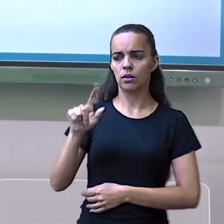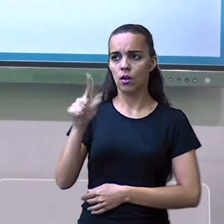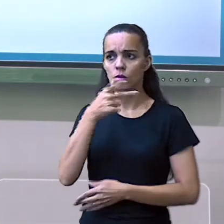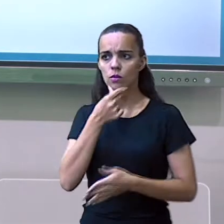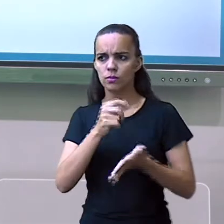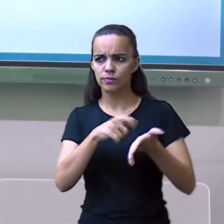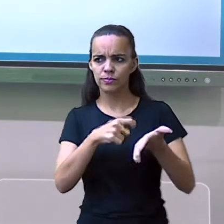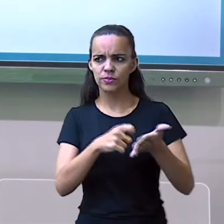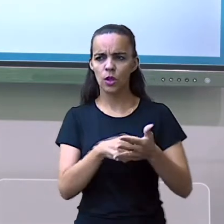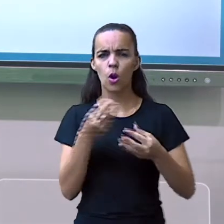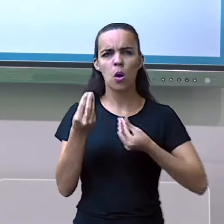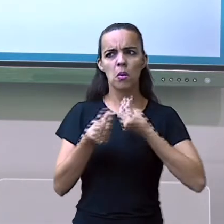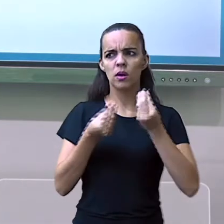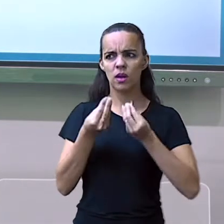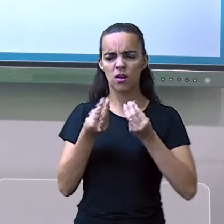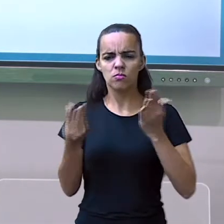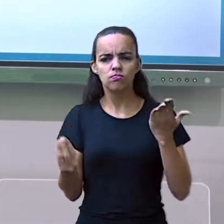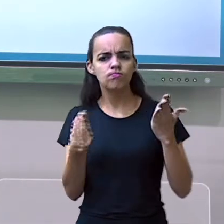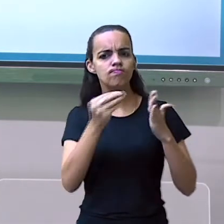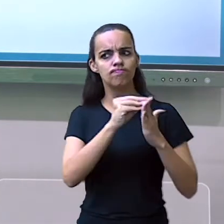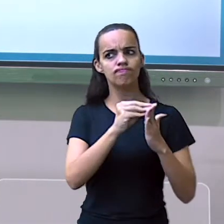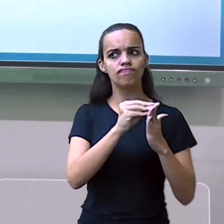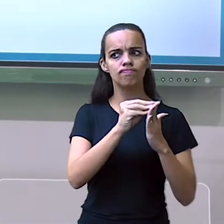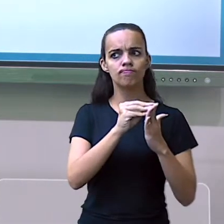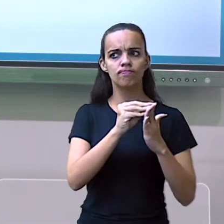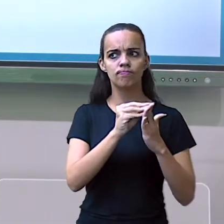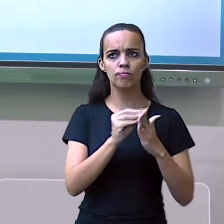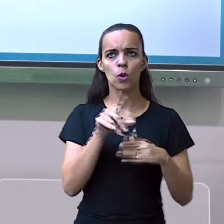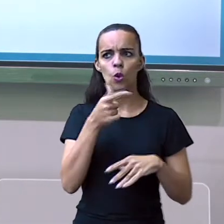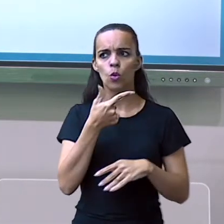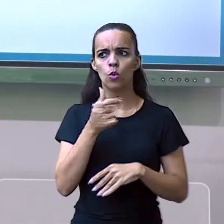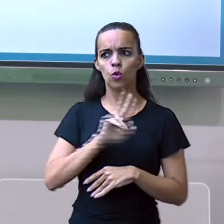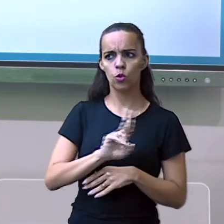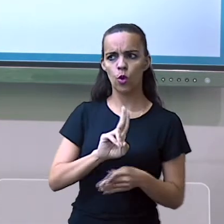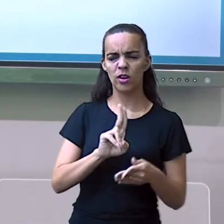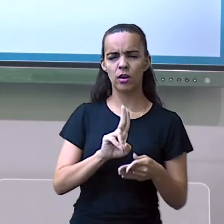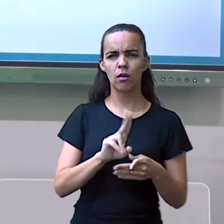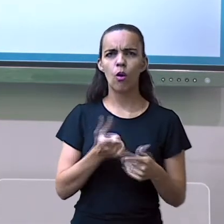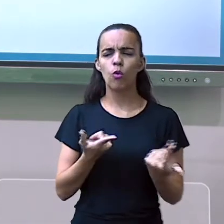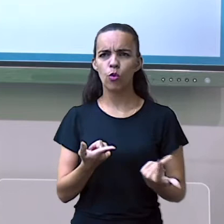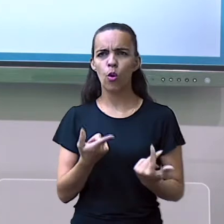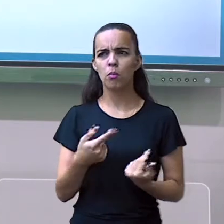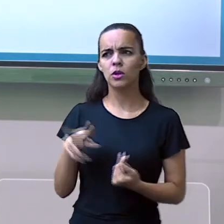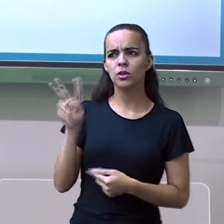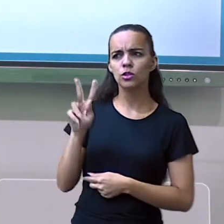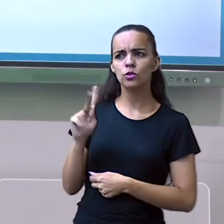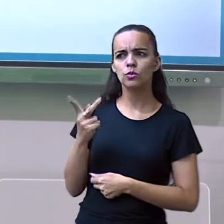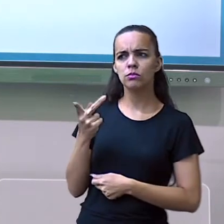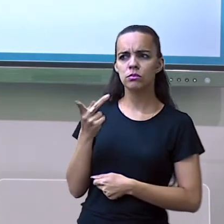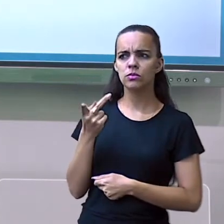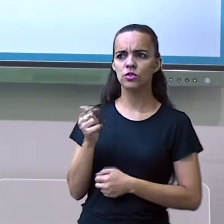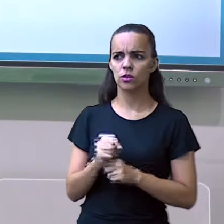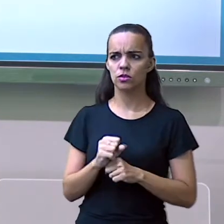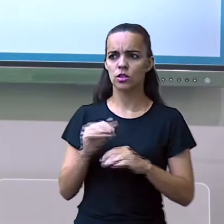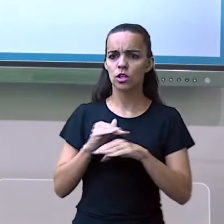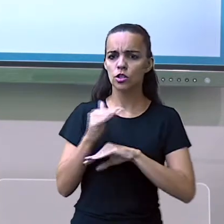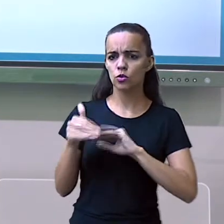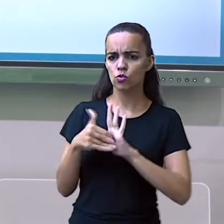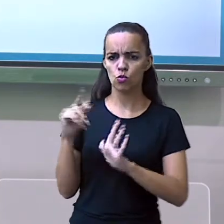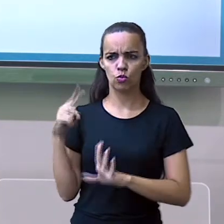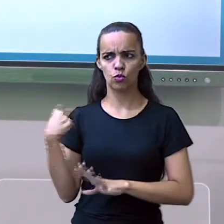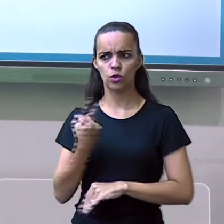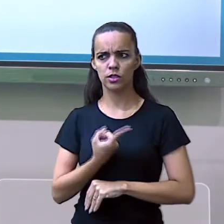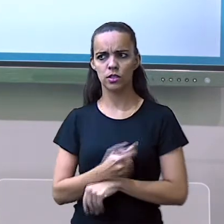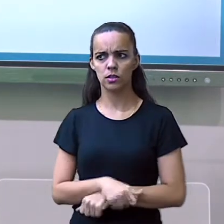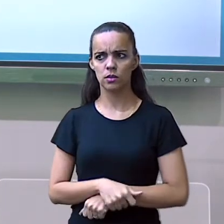autor poderia colocar seu nome numa história que era de todos nós.